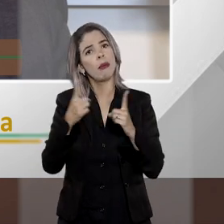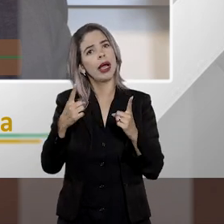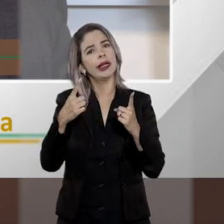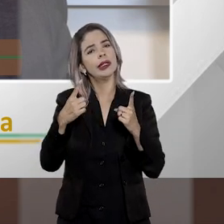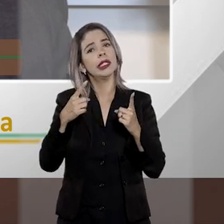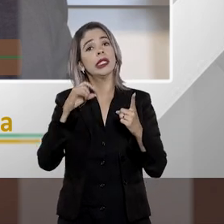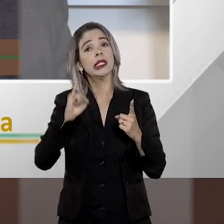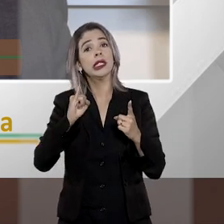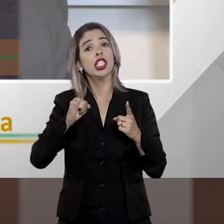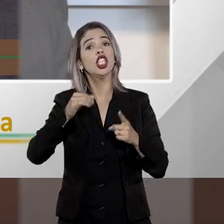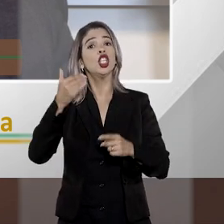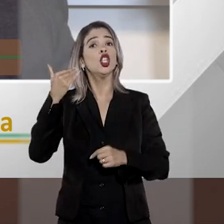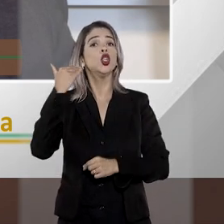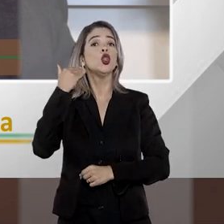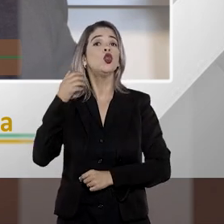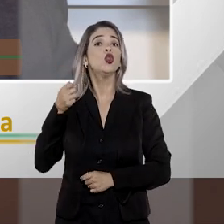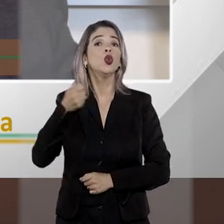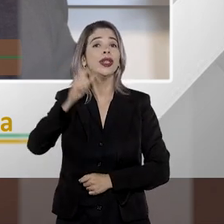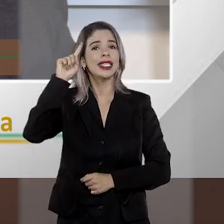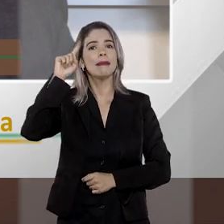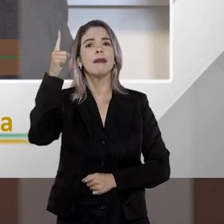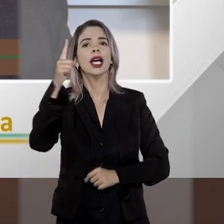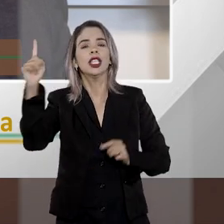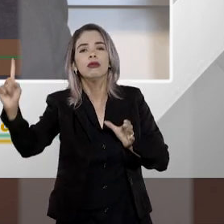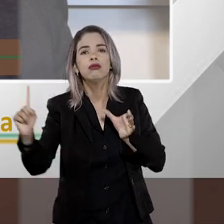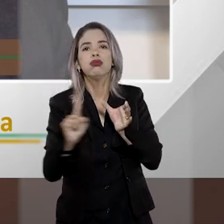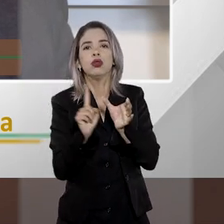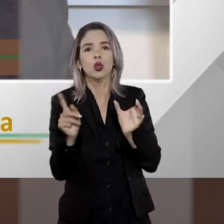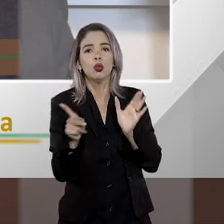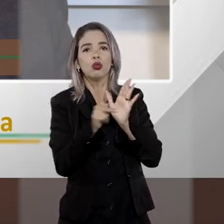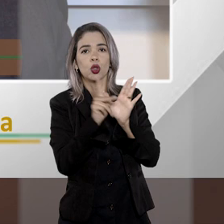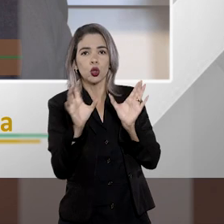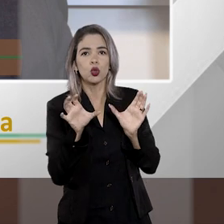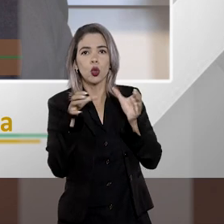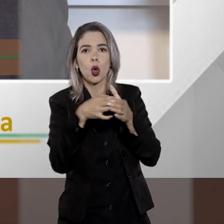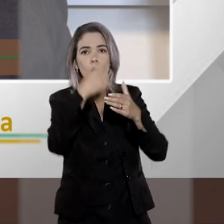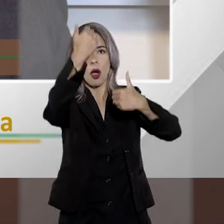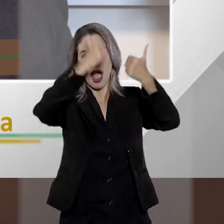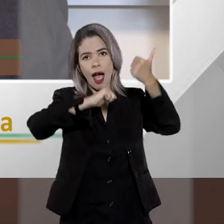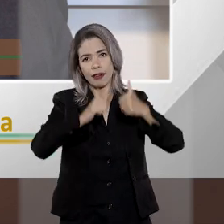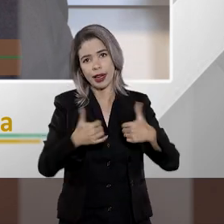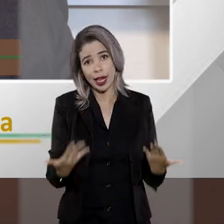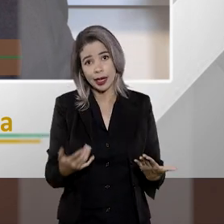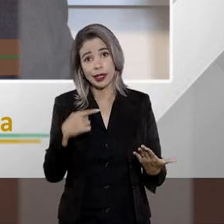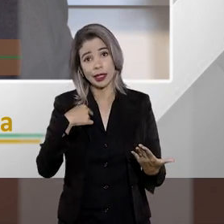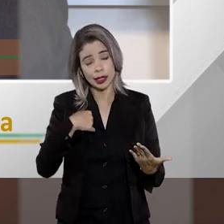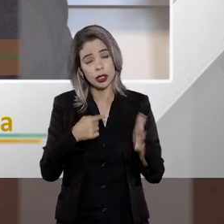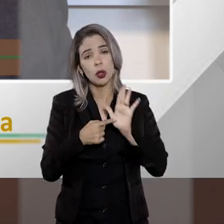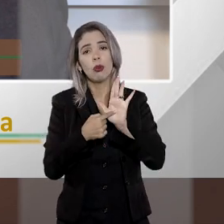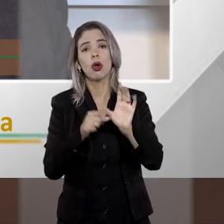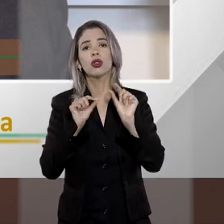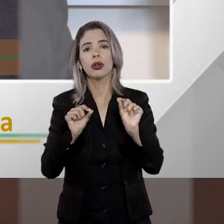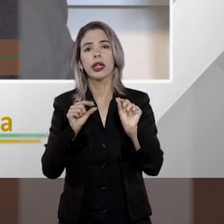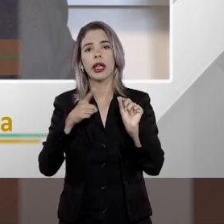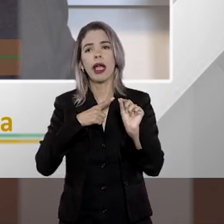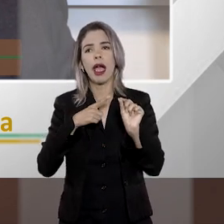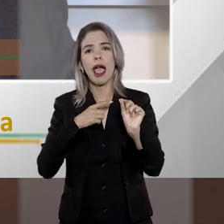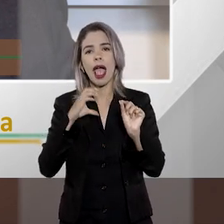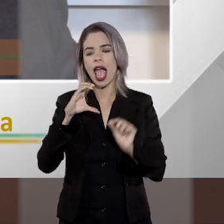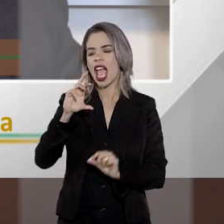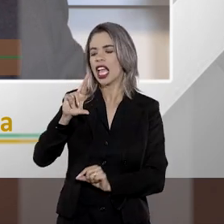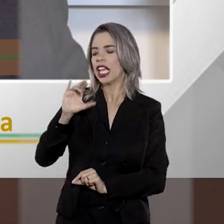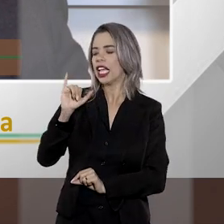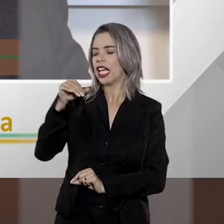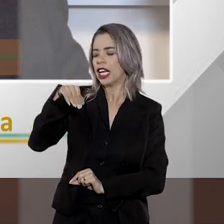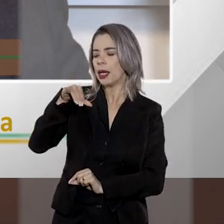que determinado pelo juiz da execução penal. O exame criminológico, ele é a manifestação daquilo que se conhece como